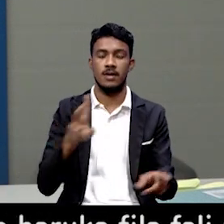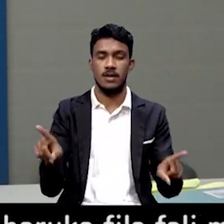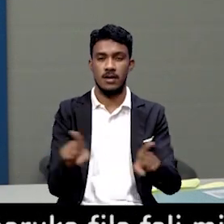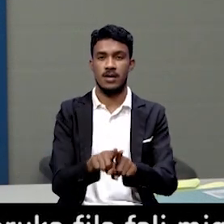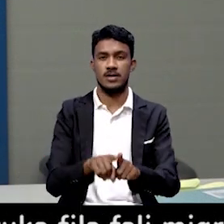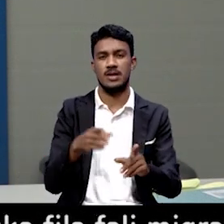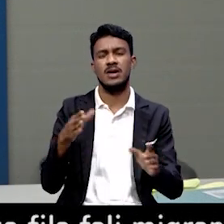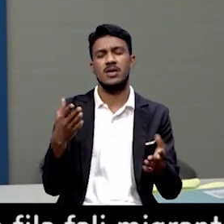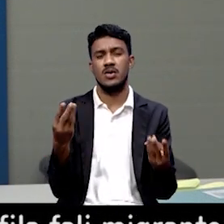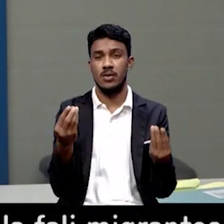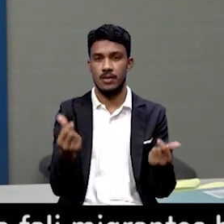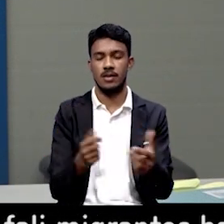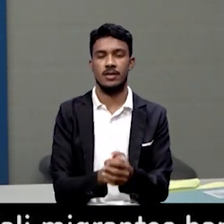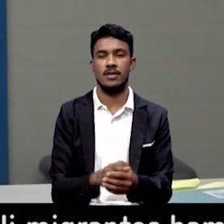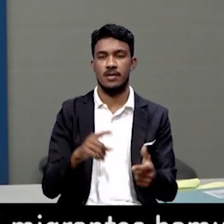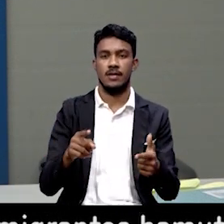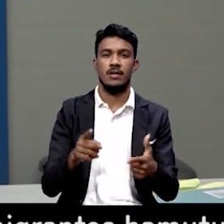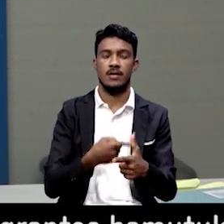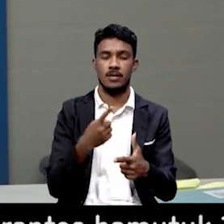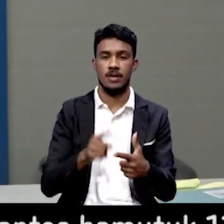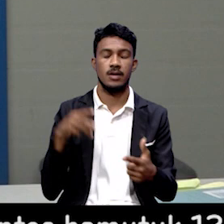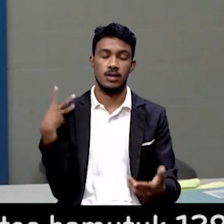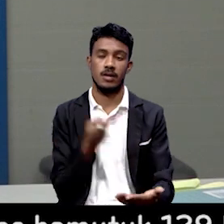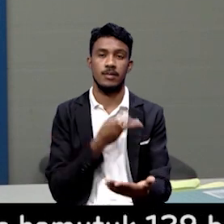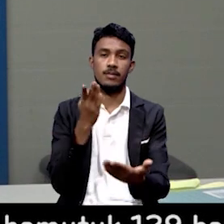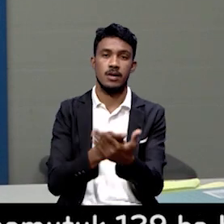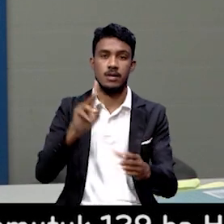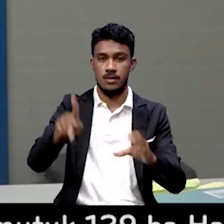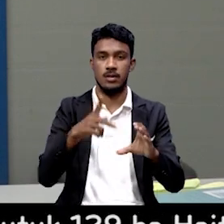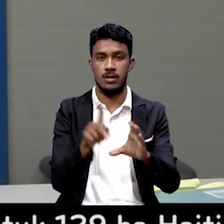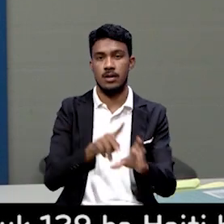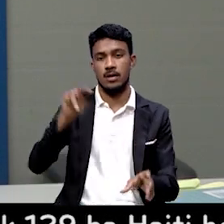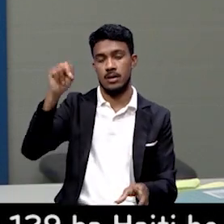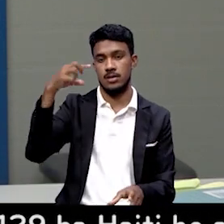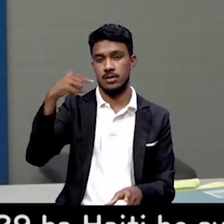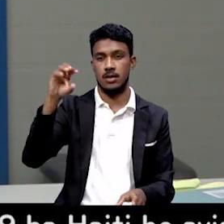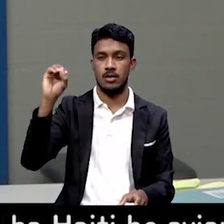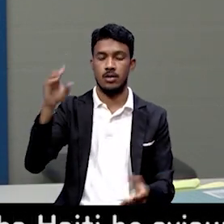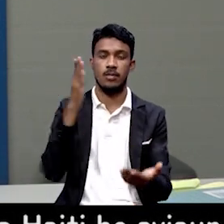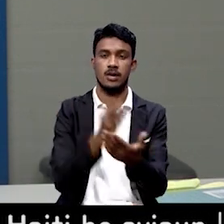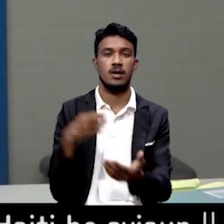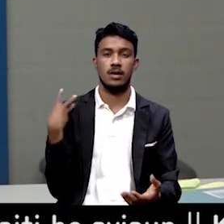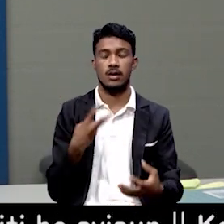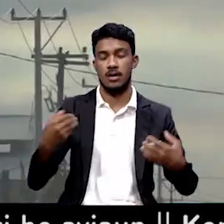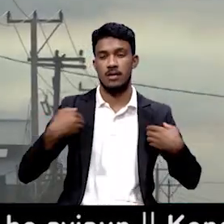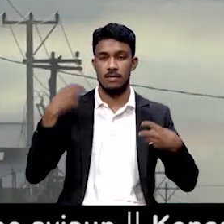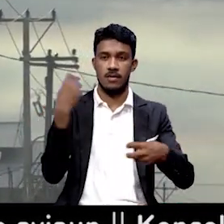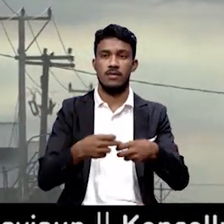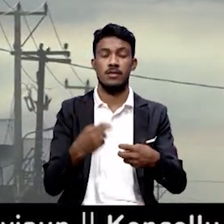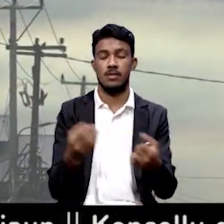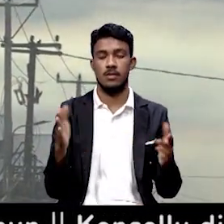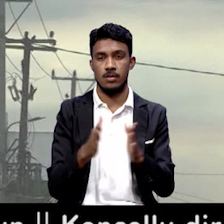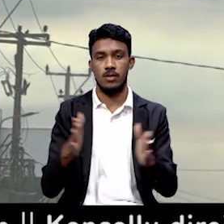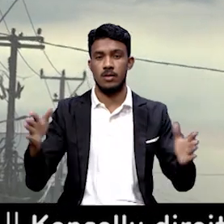limitação quando ita para participa NGO participa quando para ita ia dificuldades obstáculo bot. Além